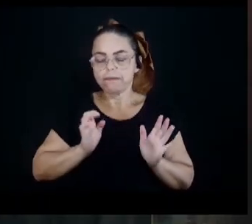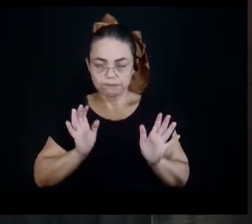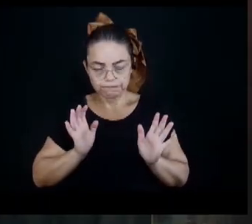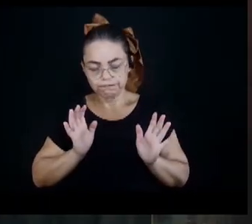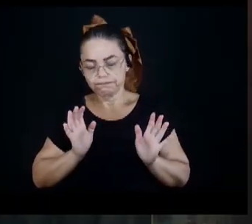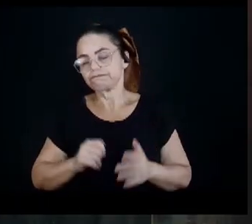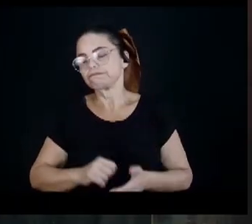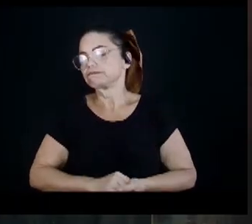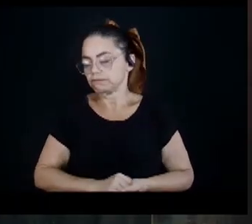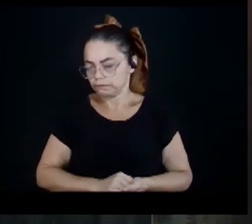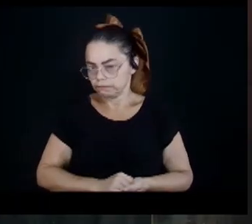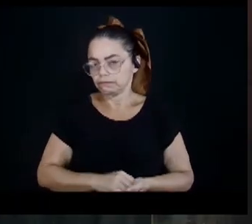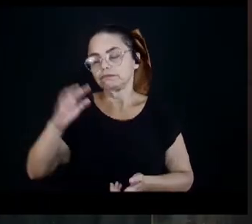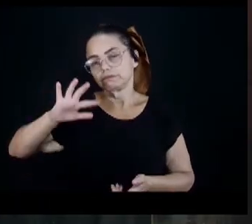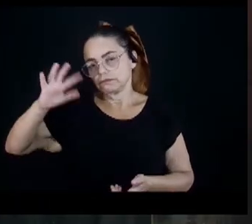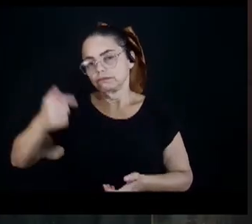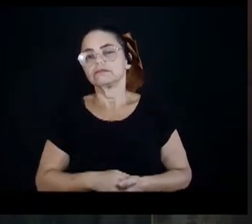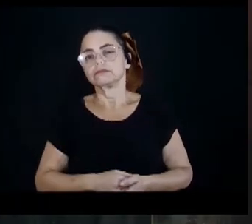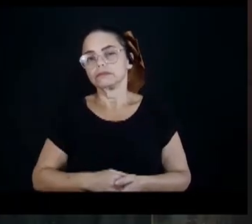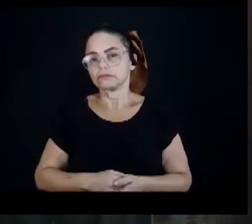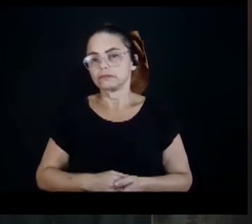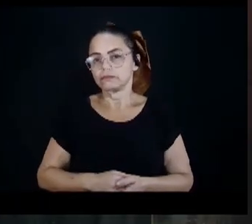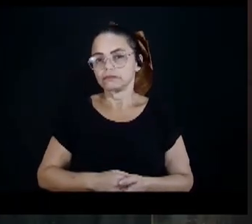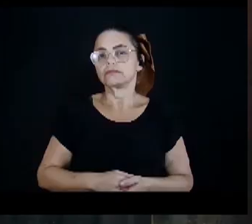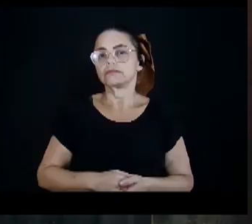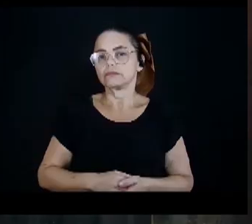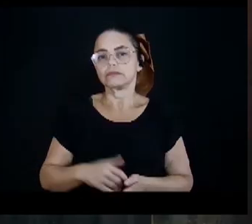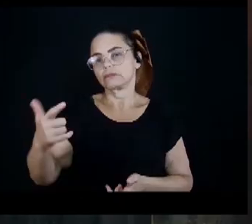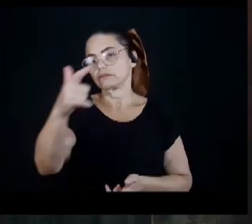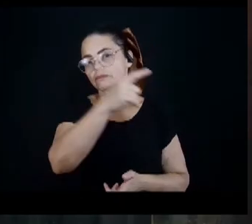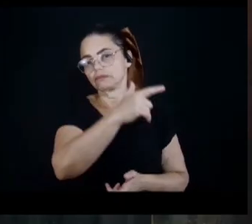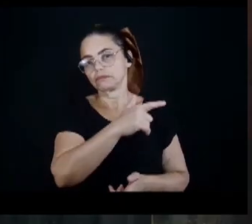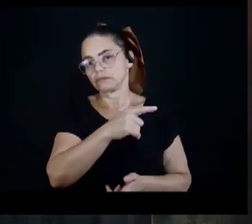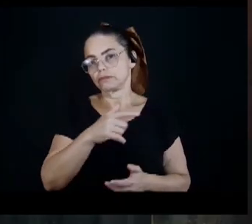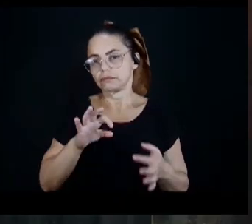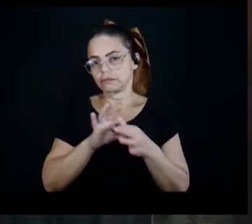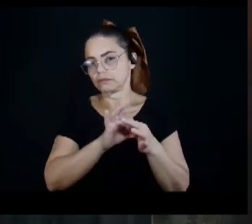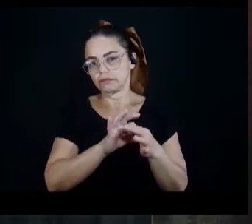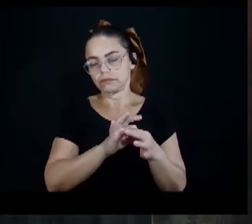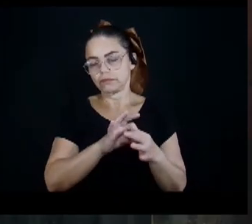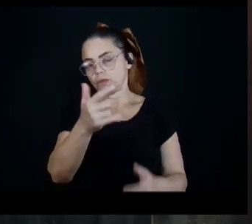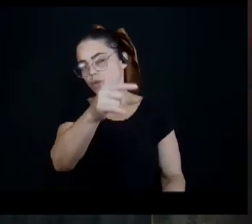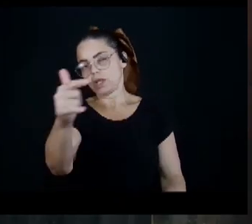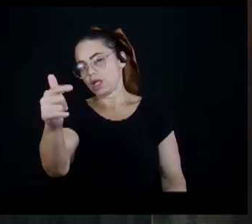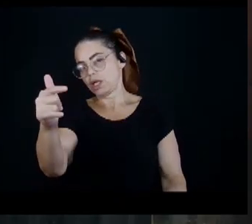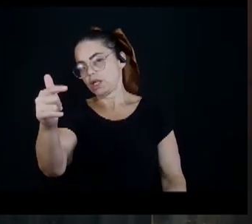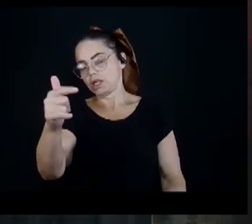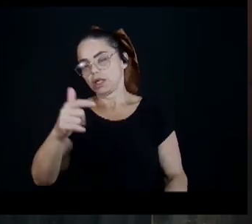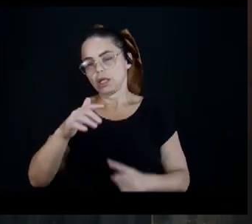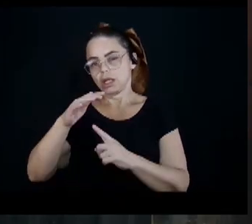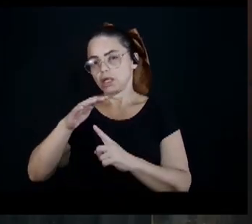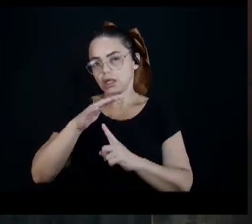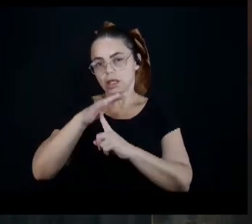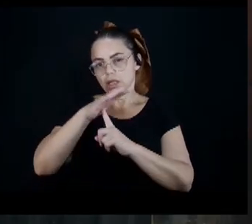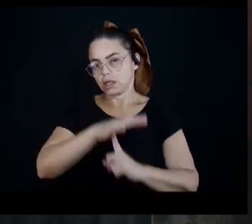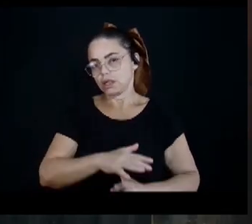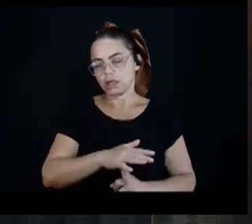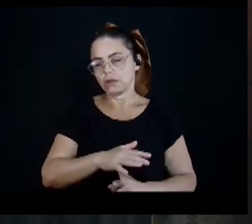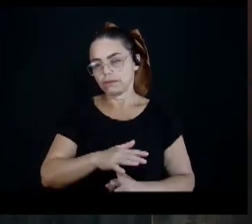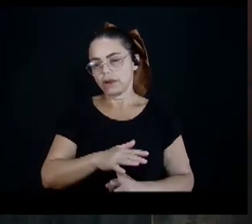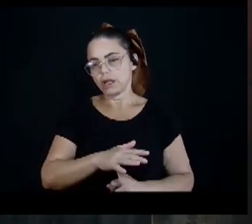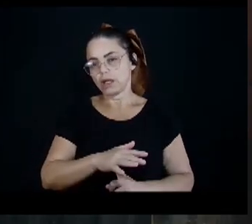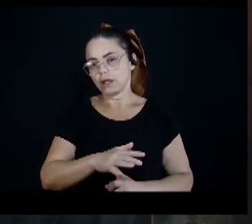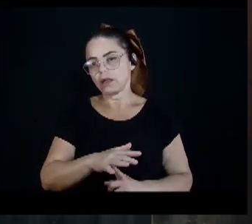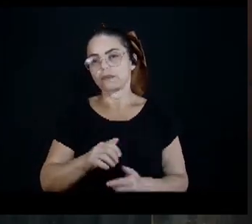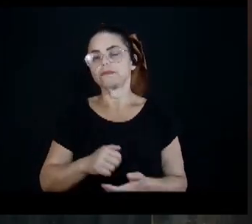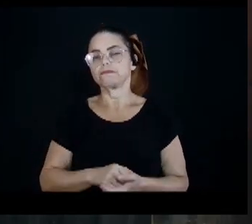surgido freneticamente. Não existe correlação direta, mas indireta nós vamos discutir